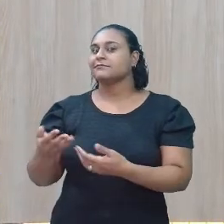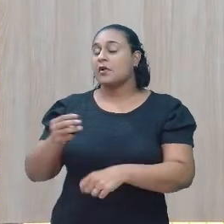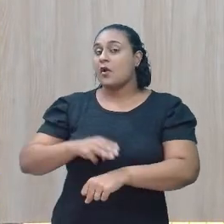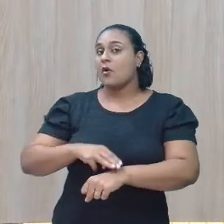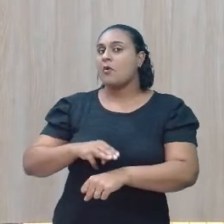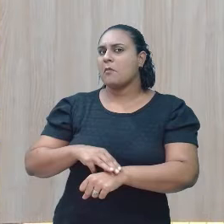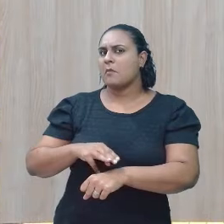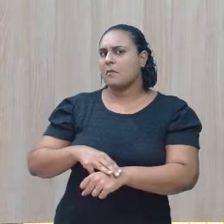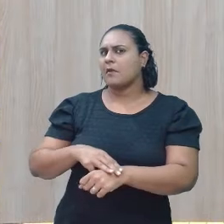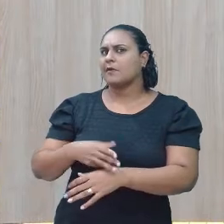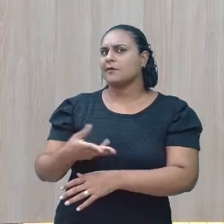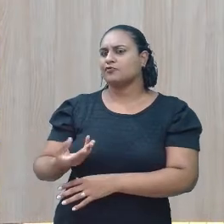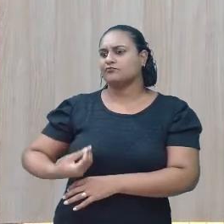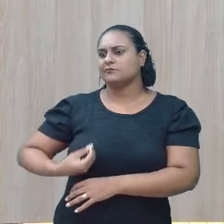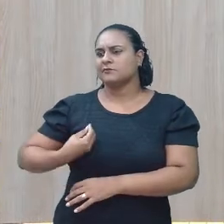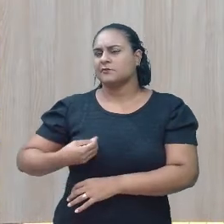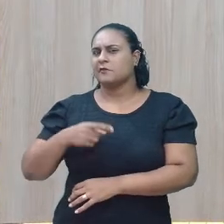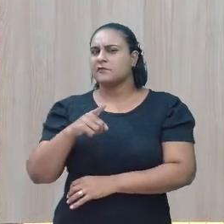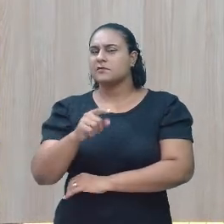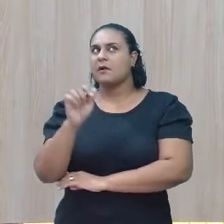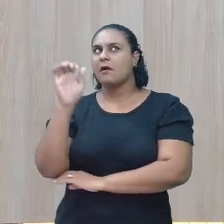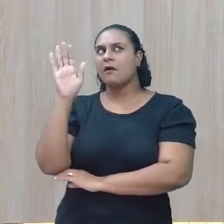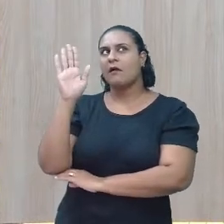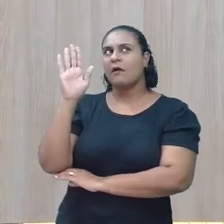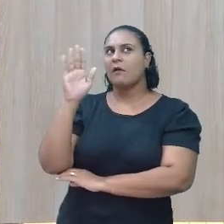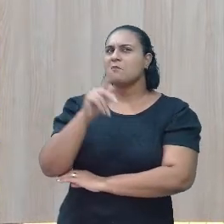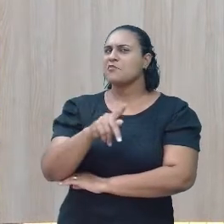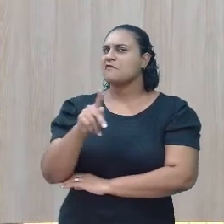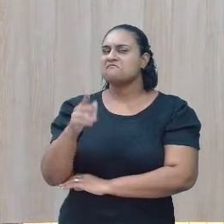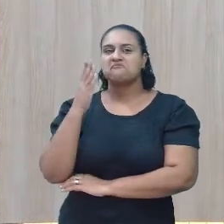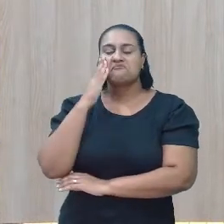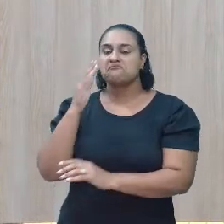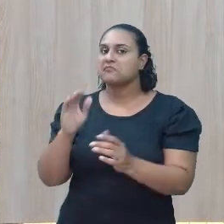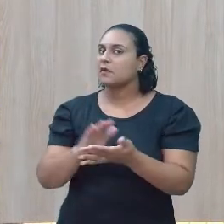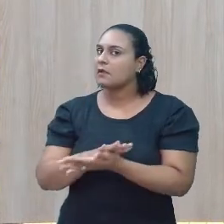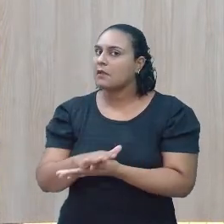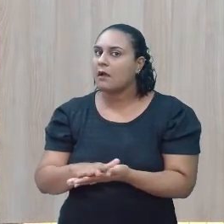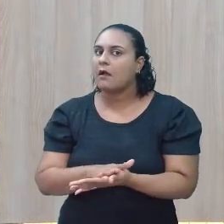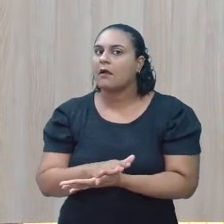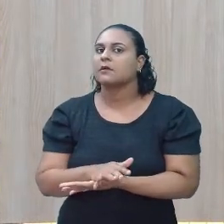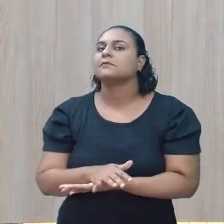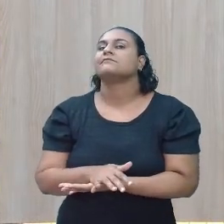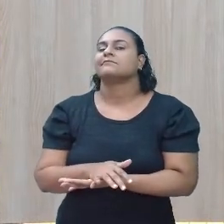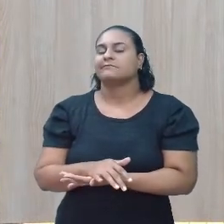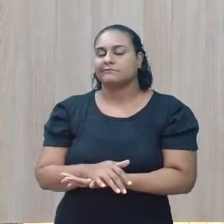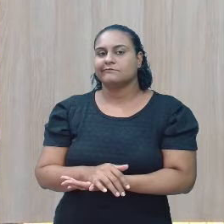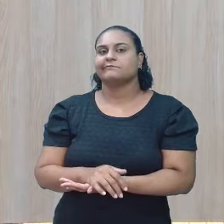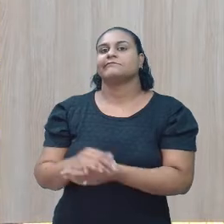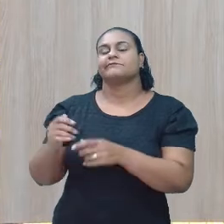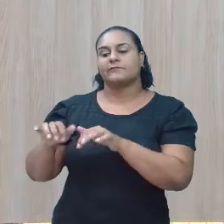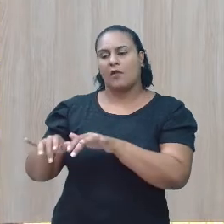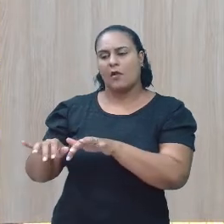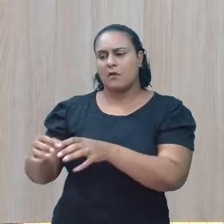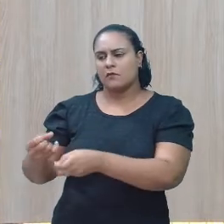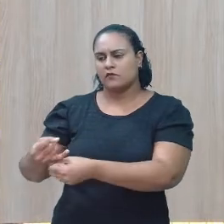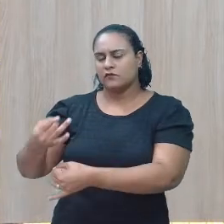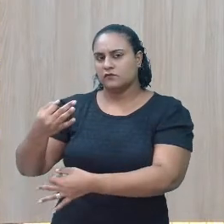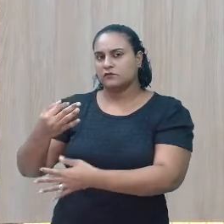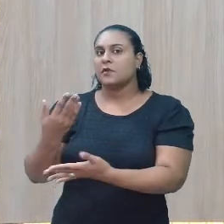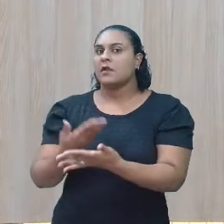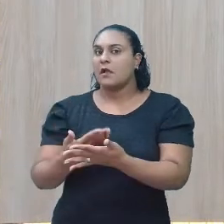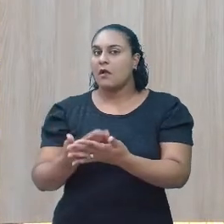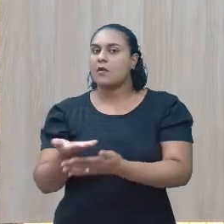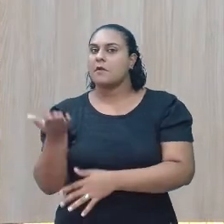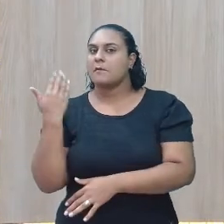aula presencial em que você levanta o braço e diz, professor, não entendi, tá certo? Então escreve para a gente lá. Eu já trouxe em aulas